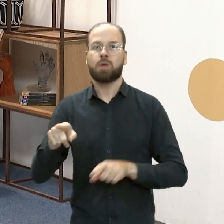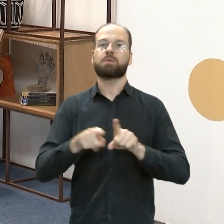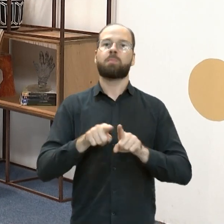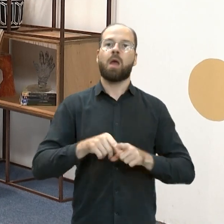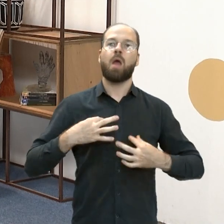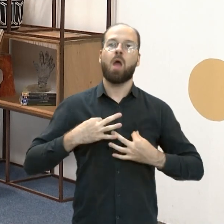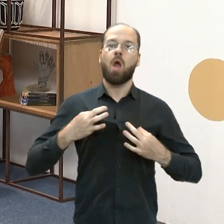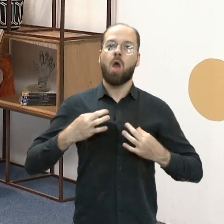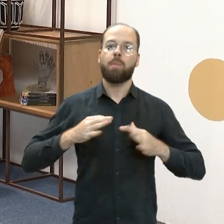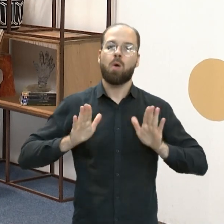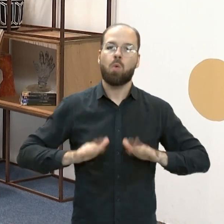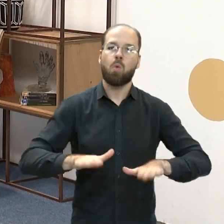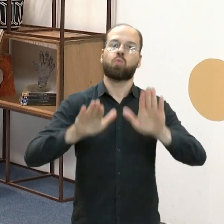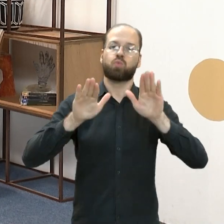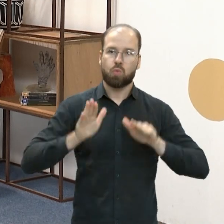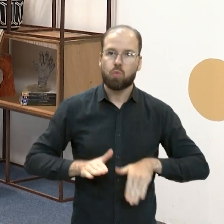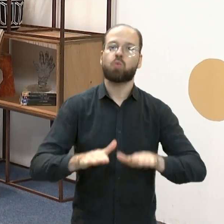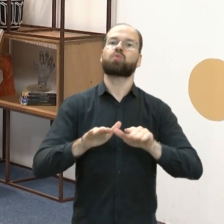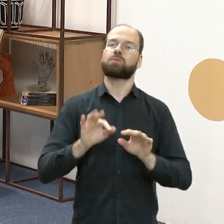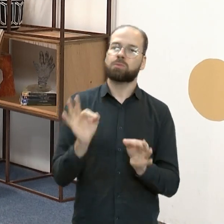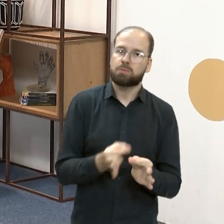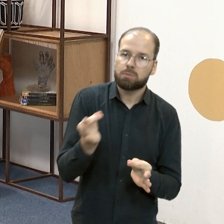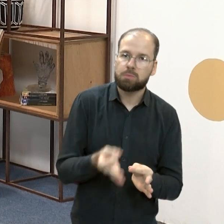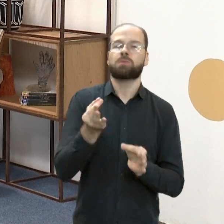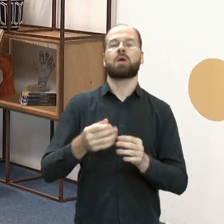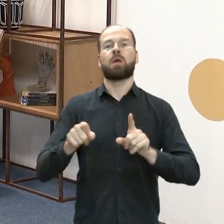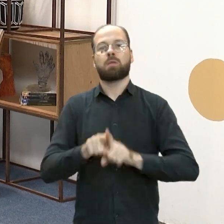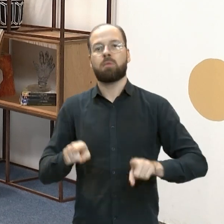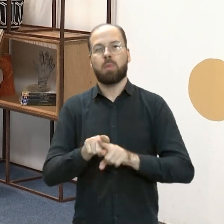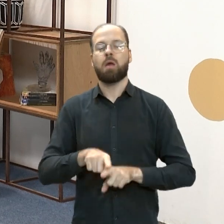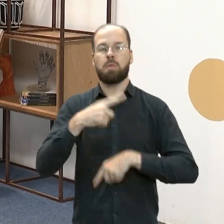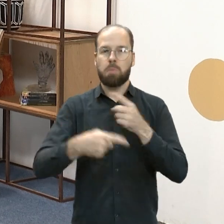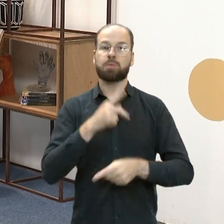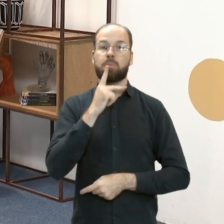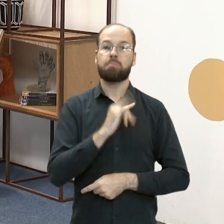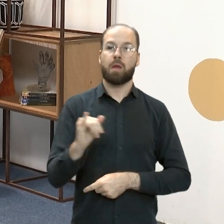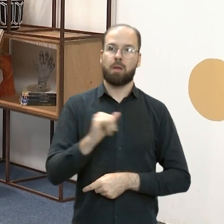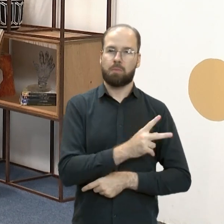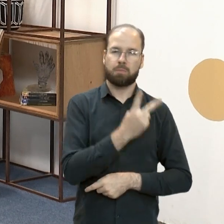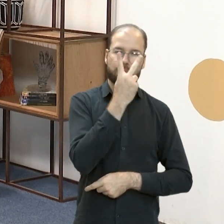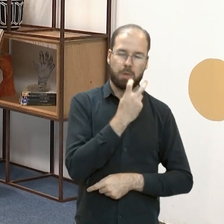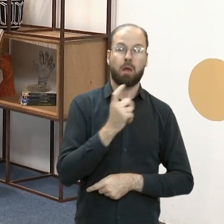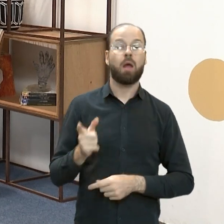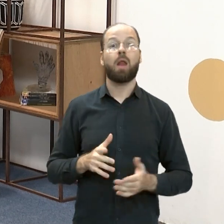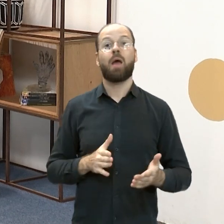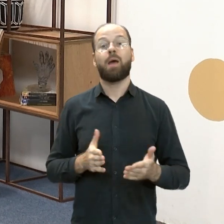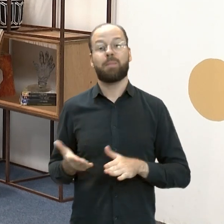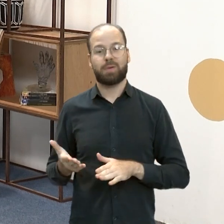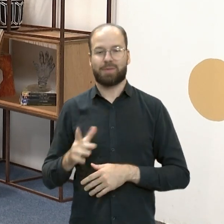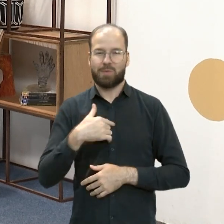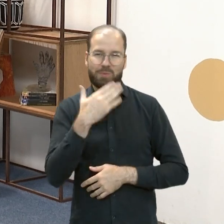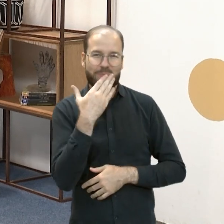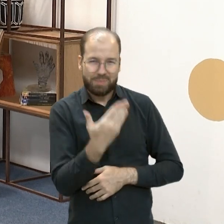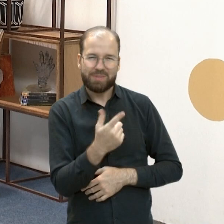Ela não se casou e ela própria se tornou muro de arrimo da família quando o pai fica cego, né? E Vou ter que te morreu interromper um sem se minutinho, casar. Hebe.